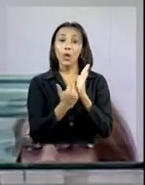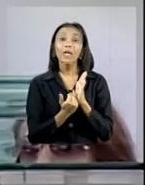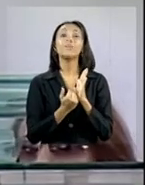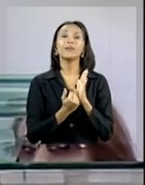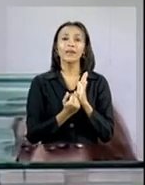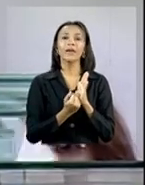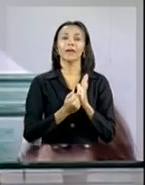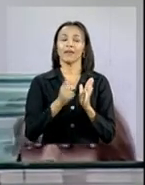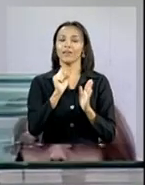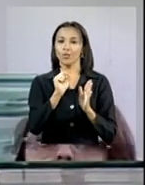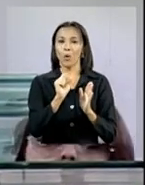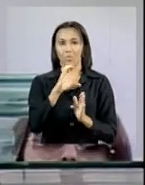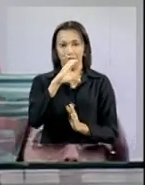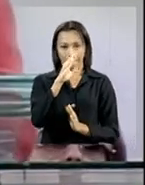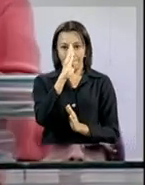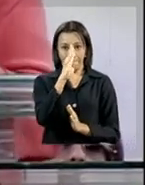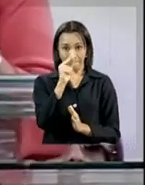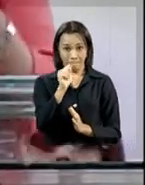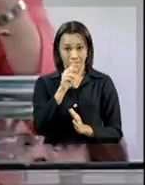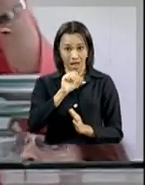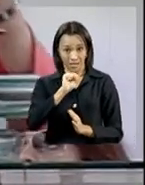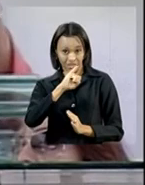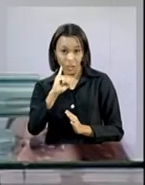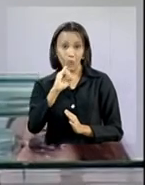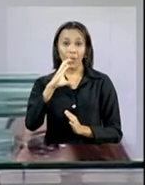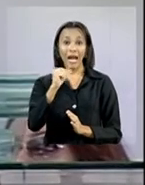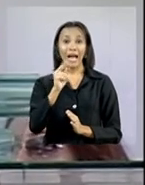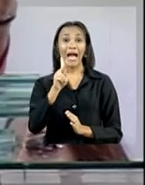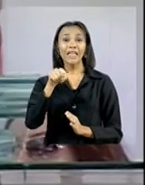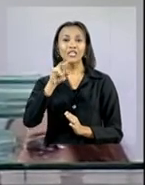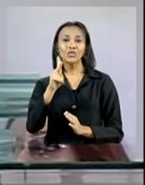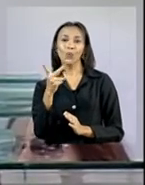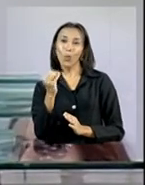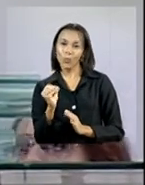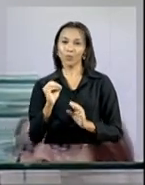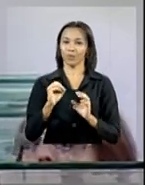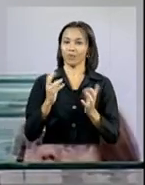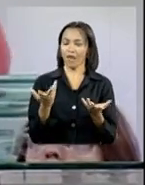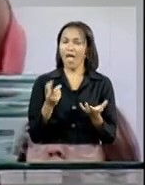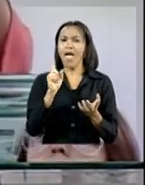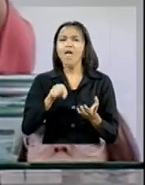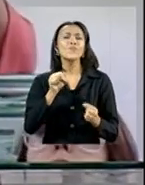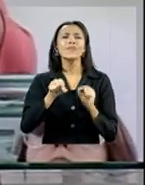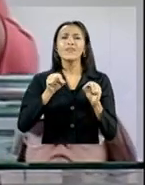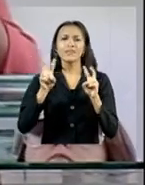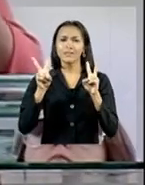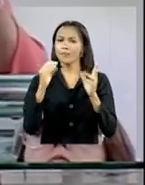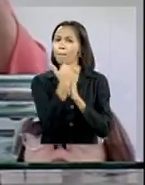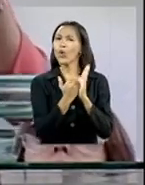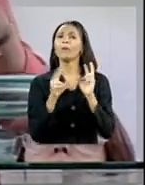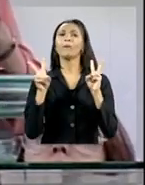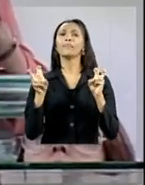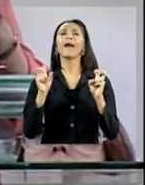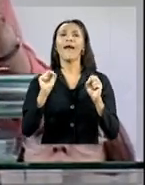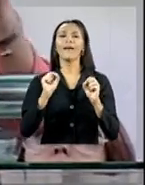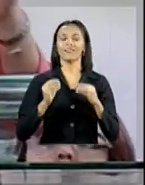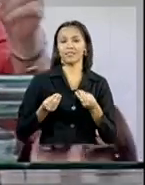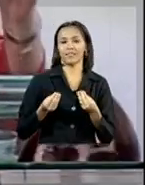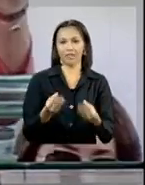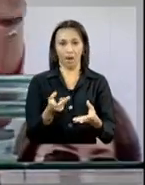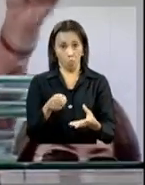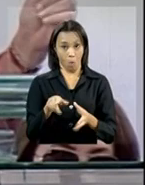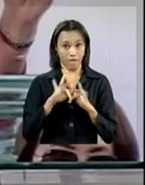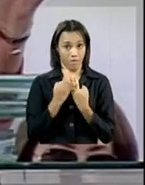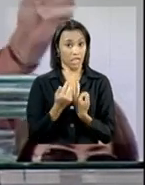Brasil carinhoso é você atribuir você atribuir a uma família que